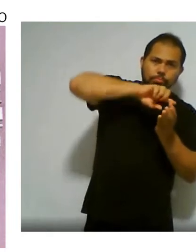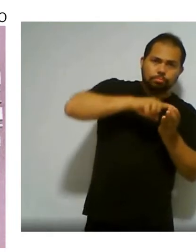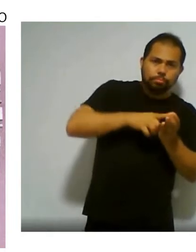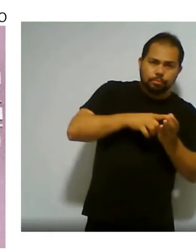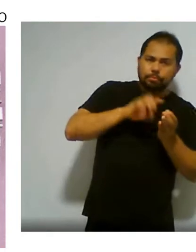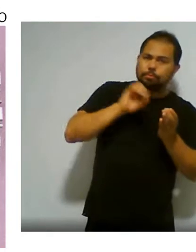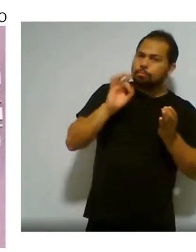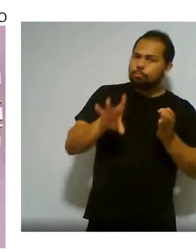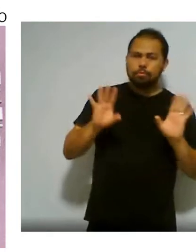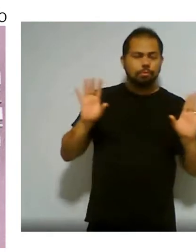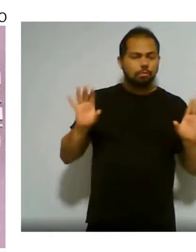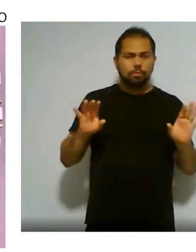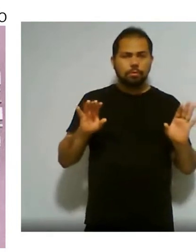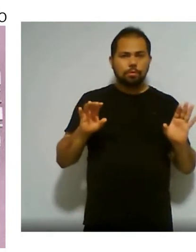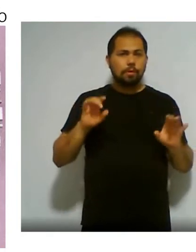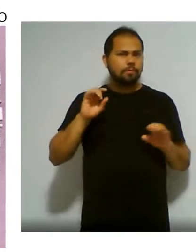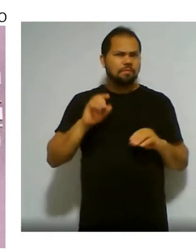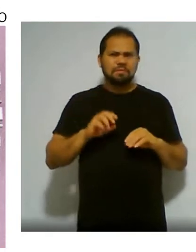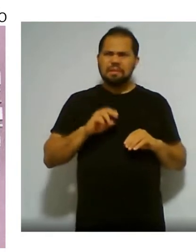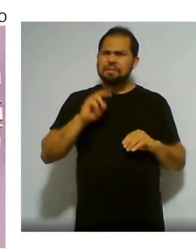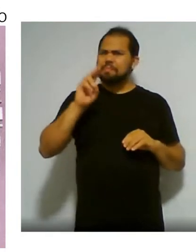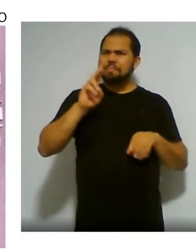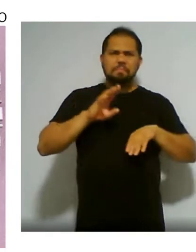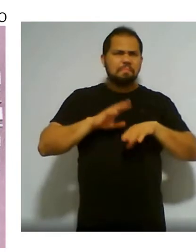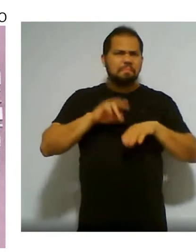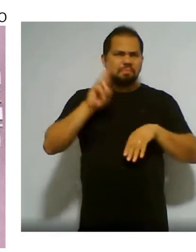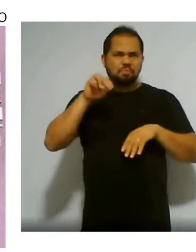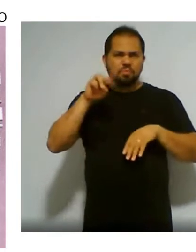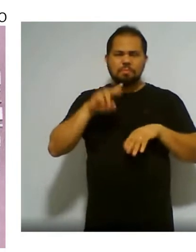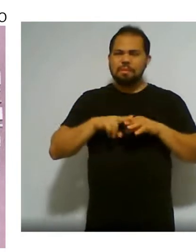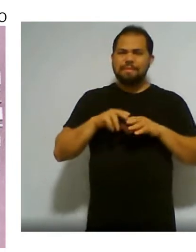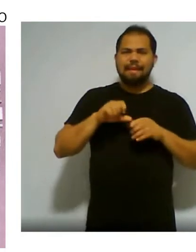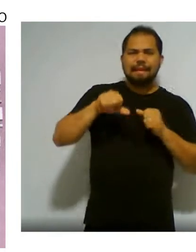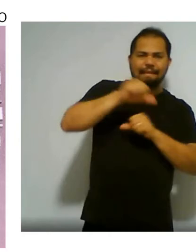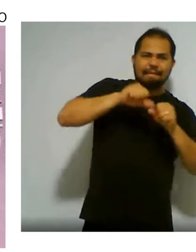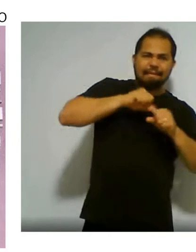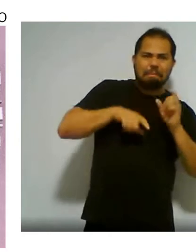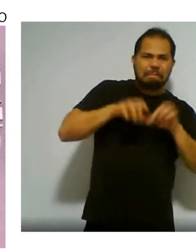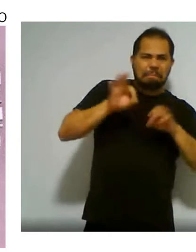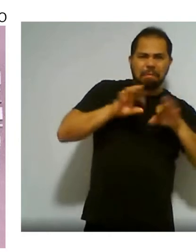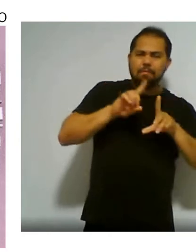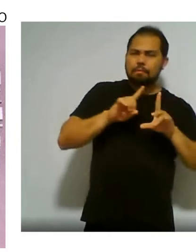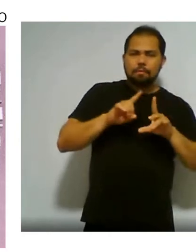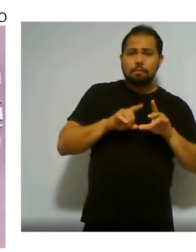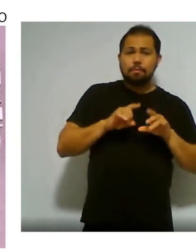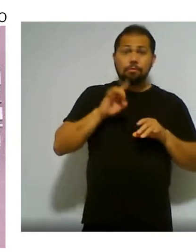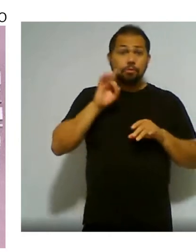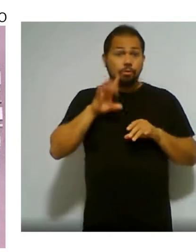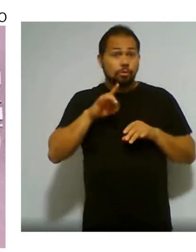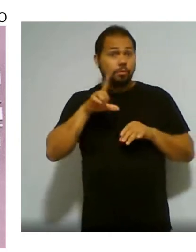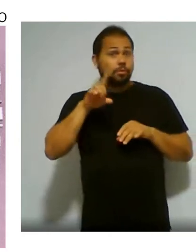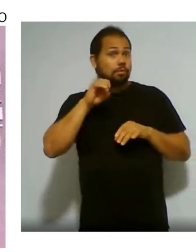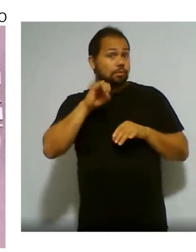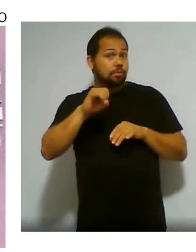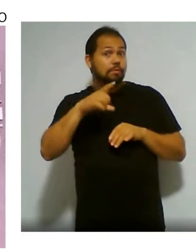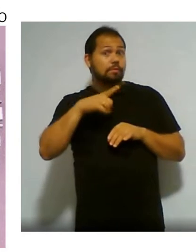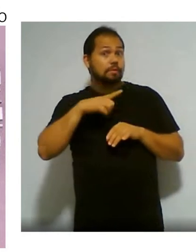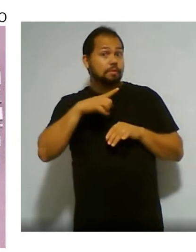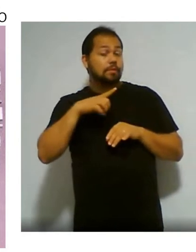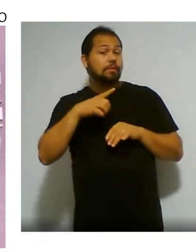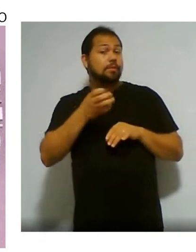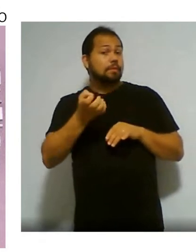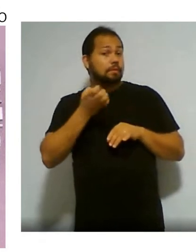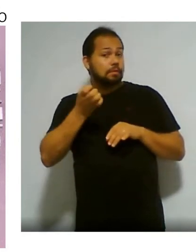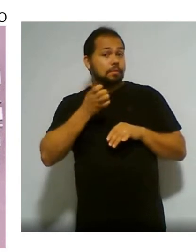queira trocar por um processador melhor, que seja compatível com a sua placa-mãe. Mas para manutenção, limpeza, a gente vai evitar ao máximo tirar esse